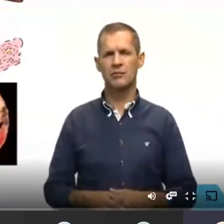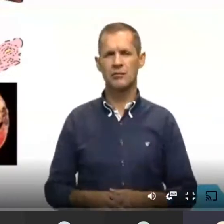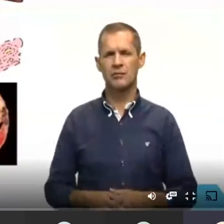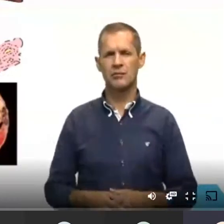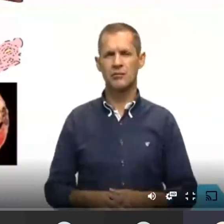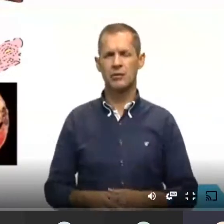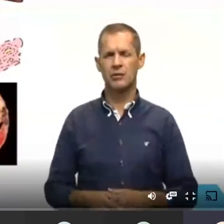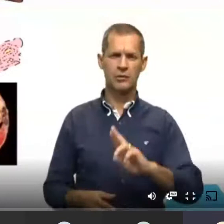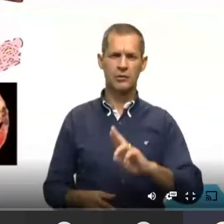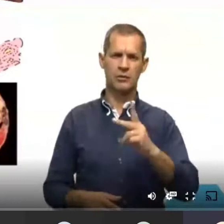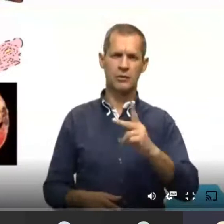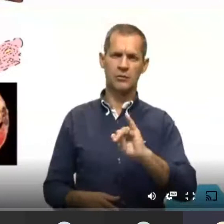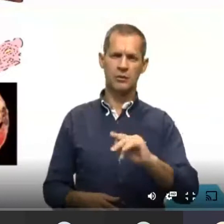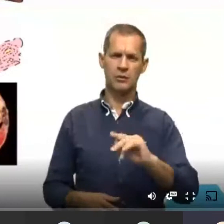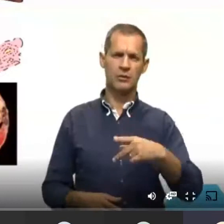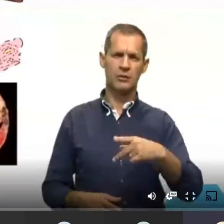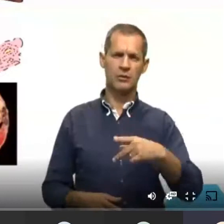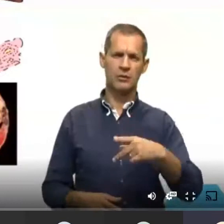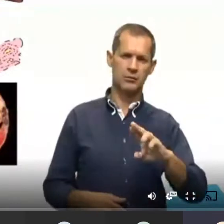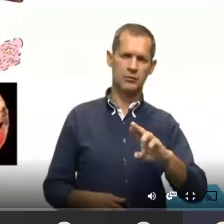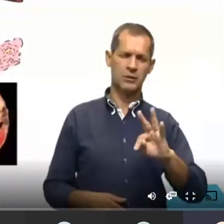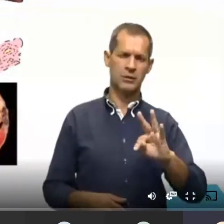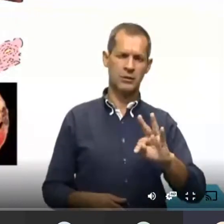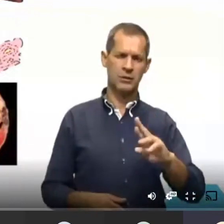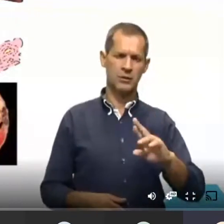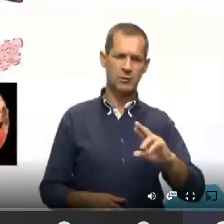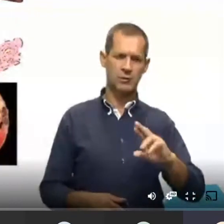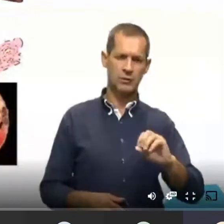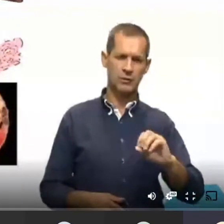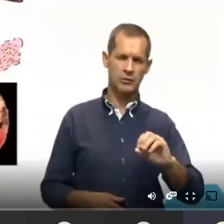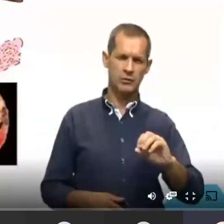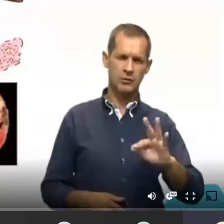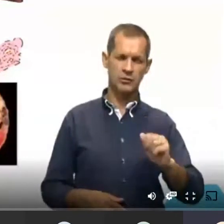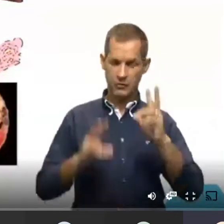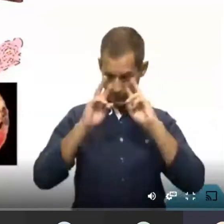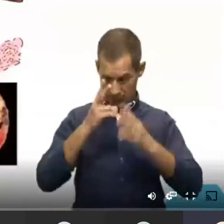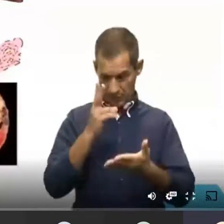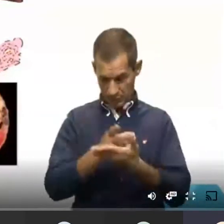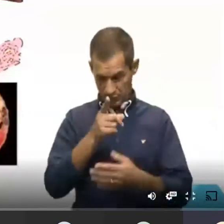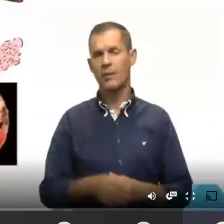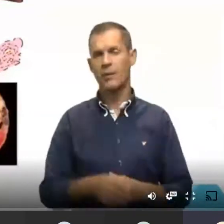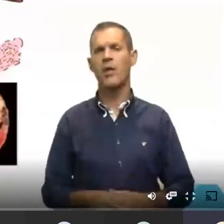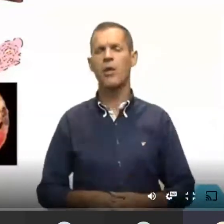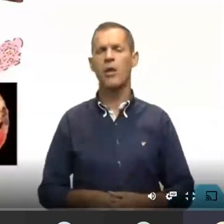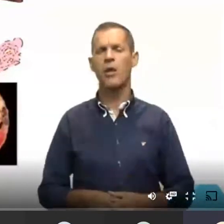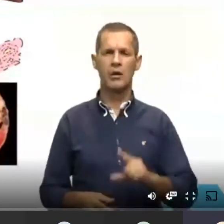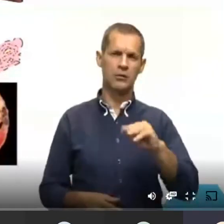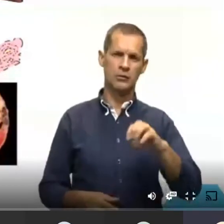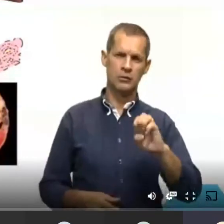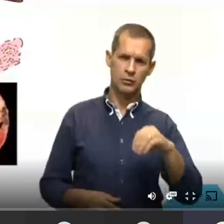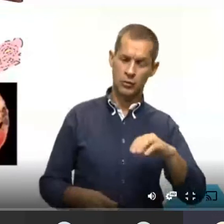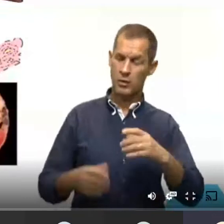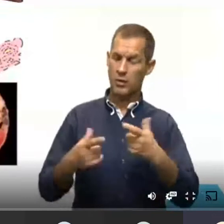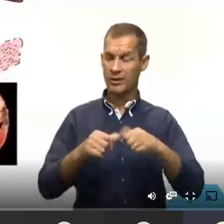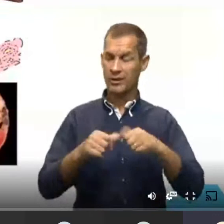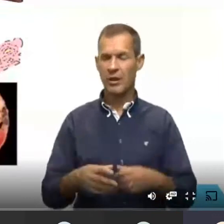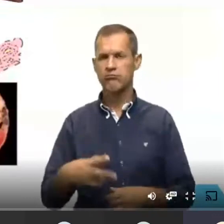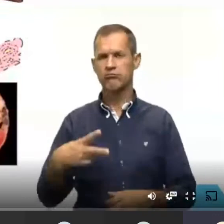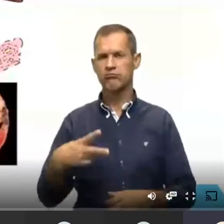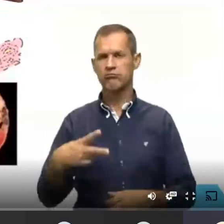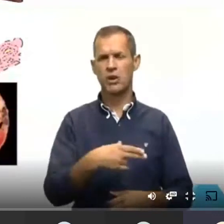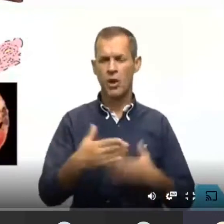uma hipertrofia, né? Então, vocês podem ver até mesmo o lumen, a região ali onde